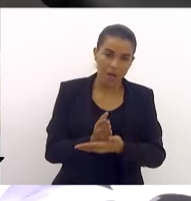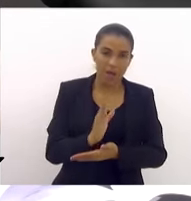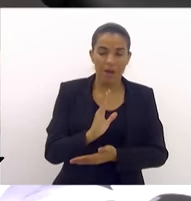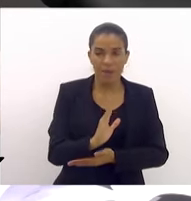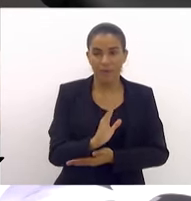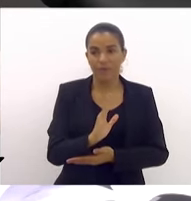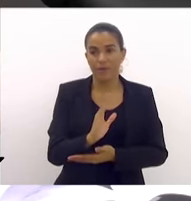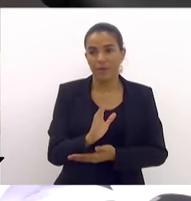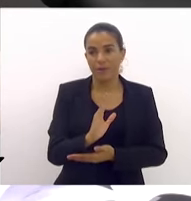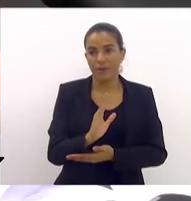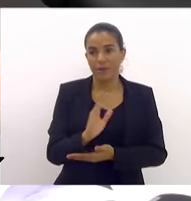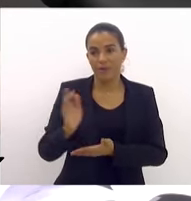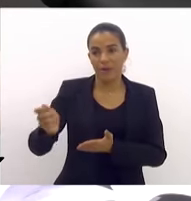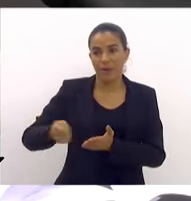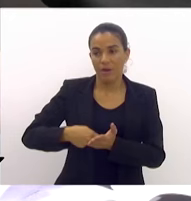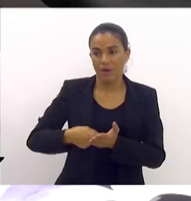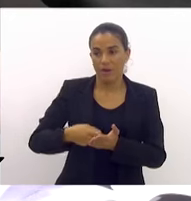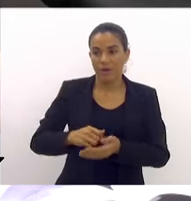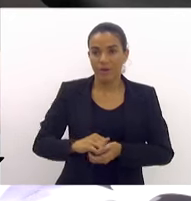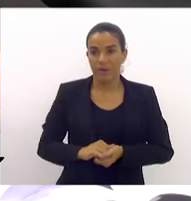Aprovada vai a autógrafo.